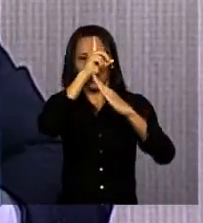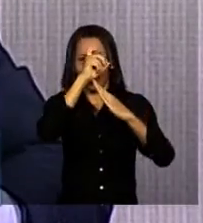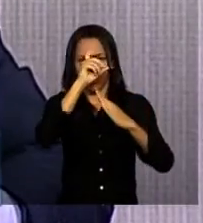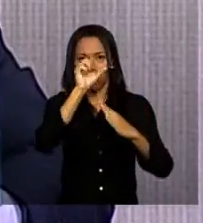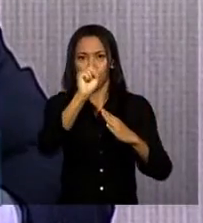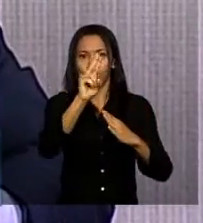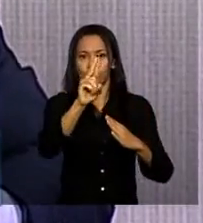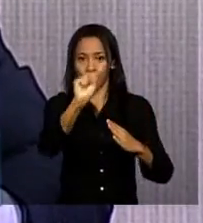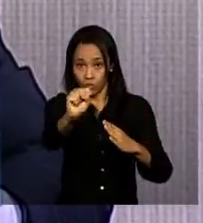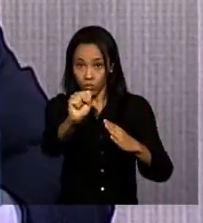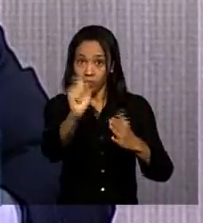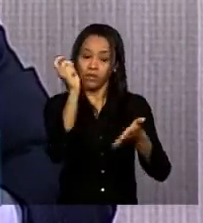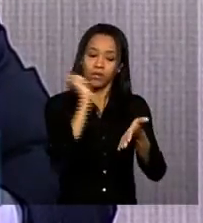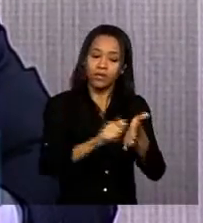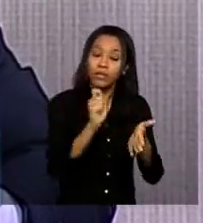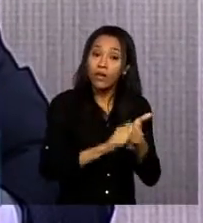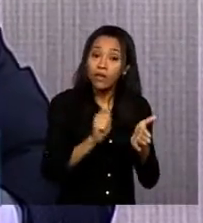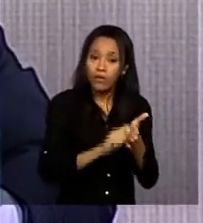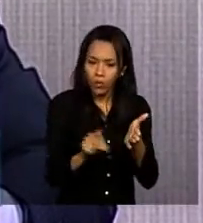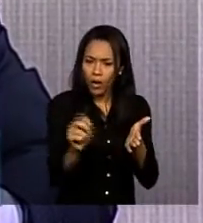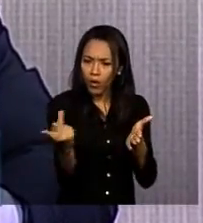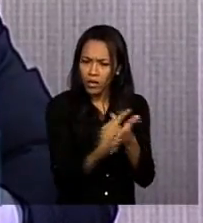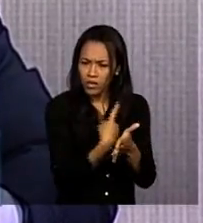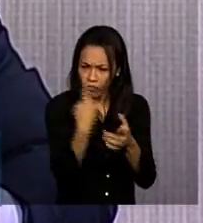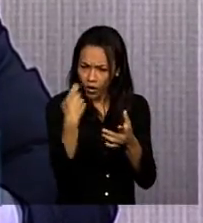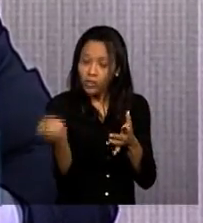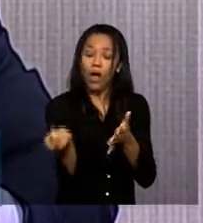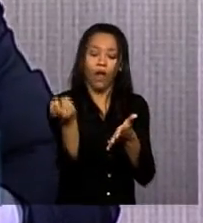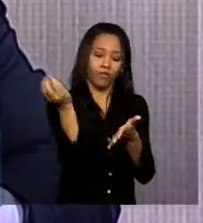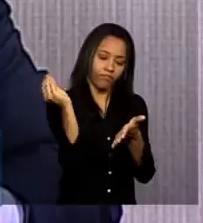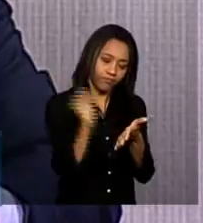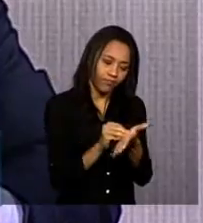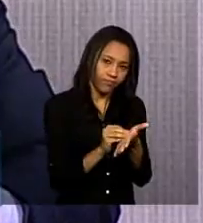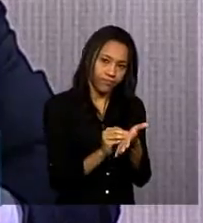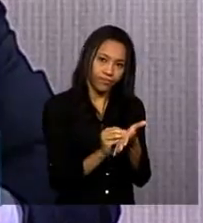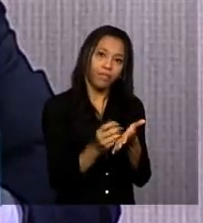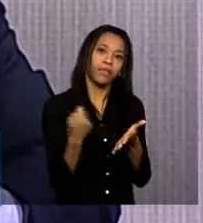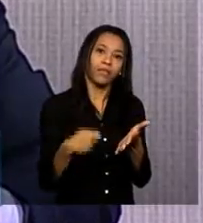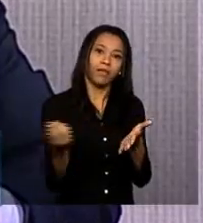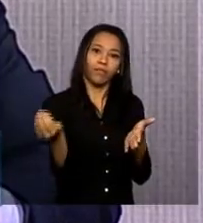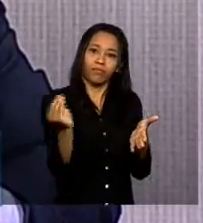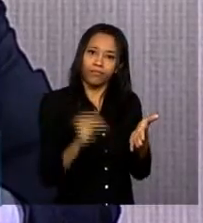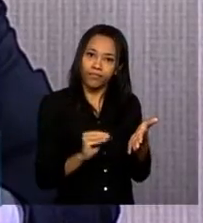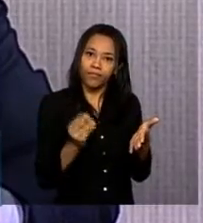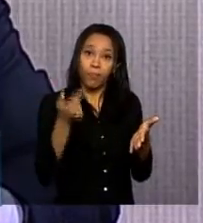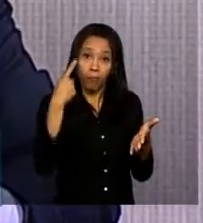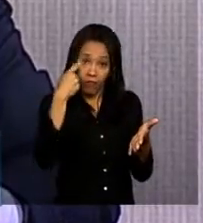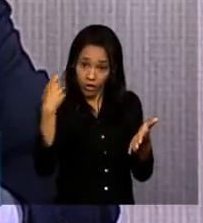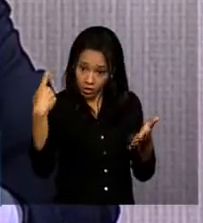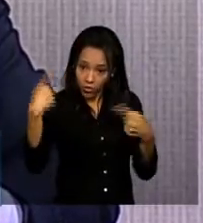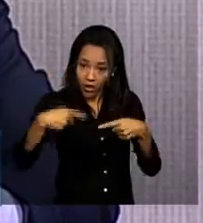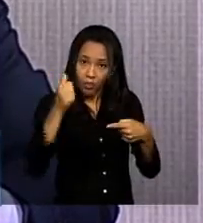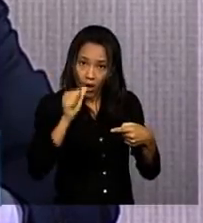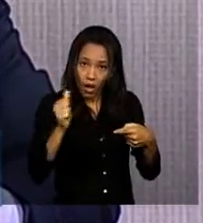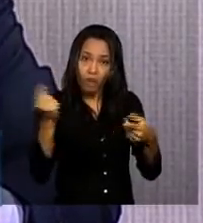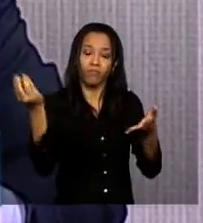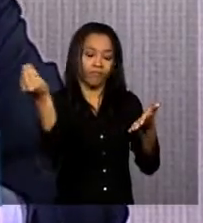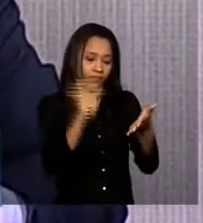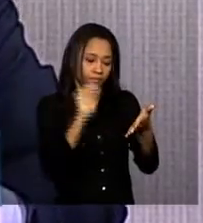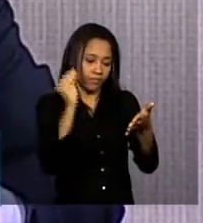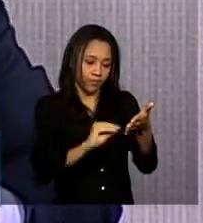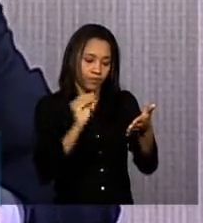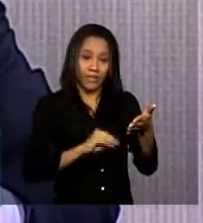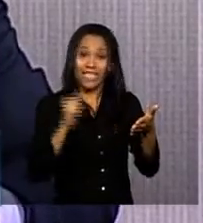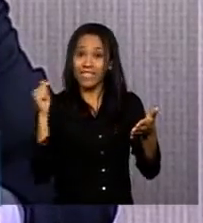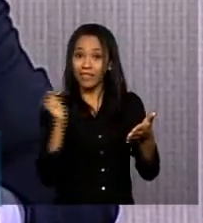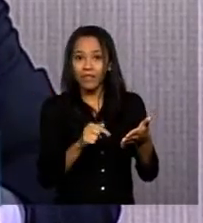por exemplo, melhorou demais a qualidade da informação da violência contra a mulher. E isso tem orientado um